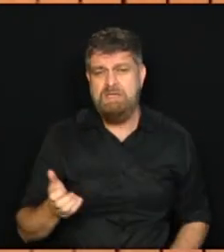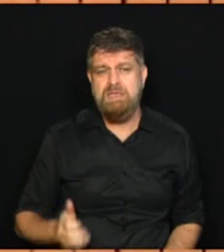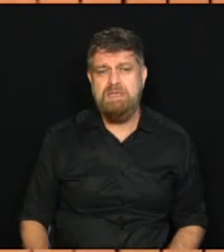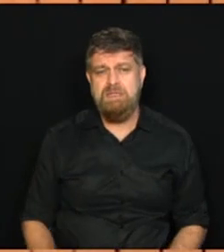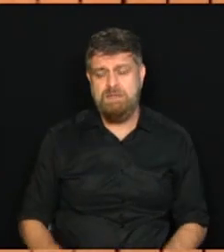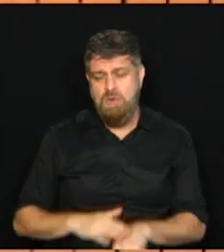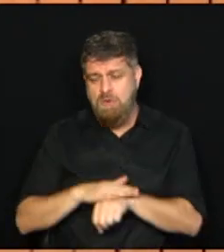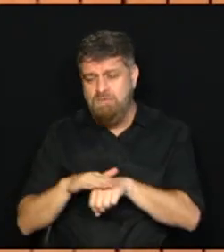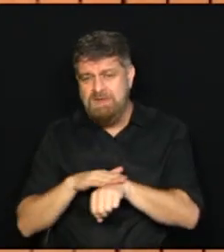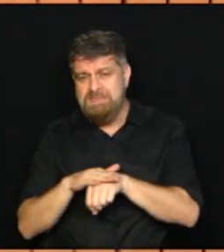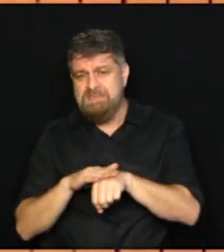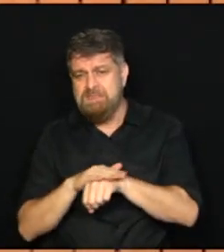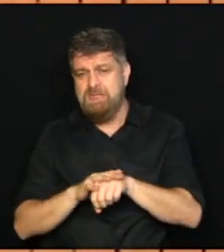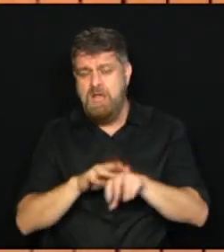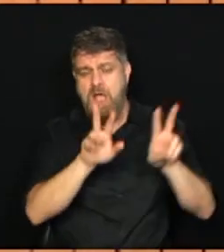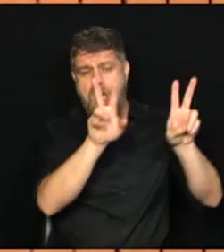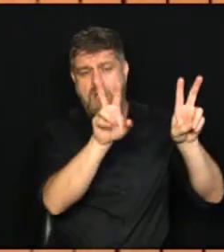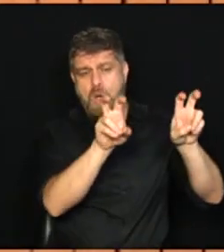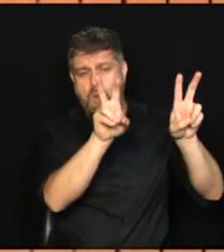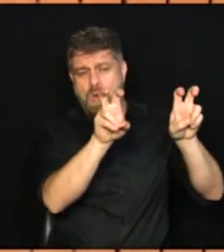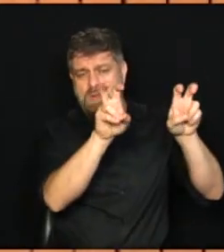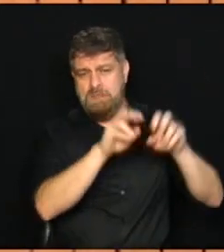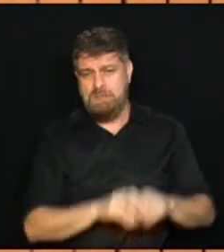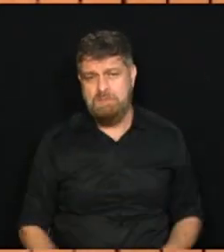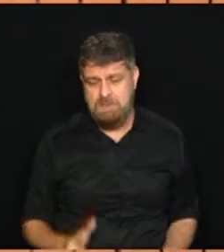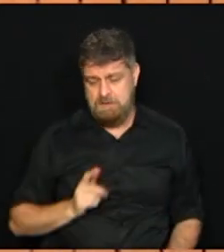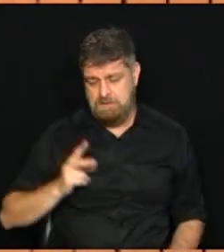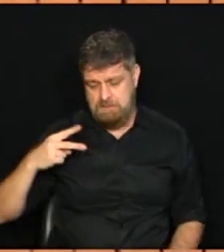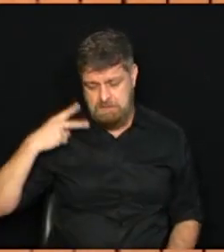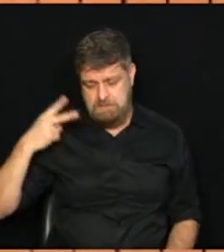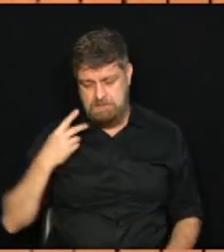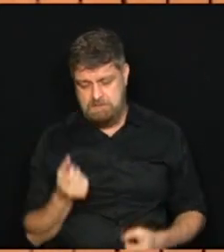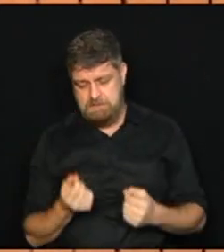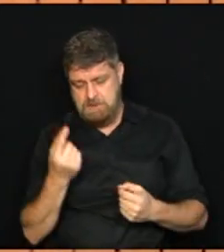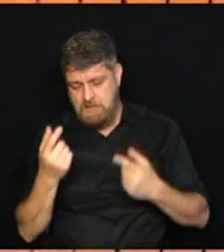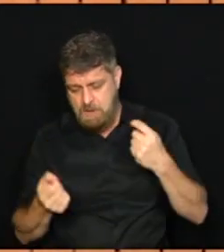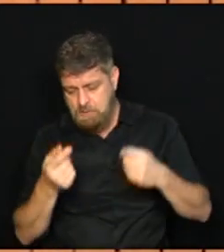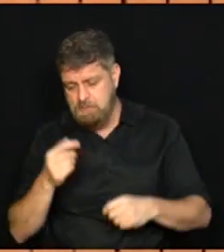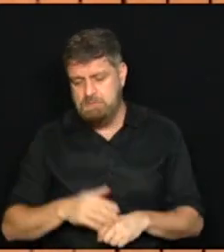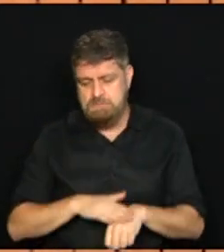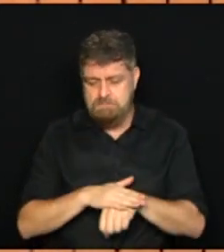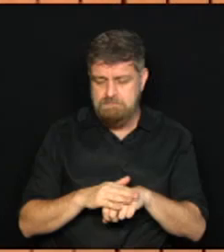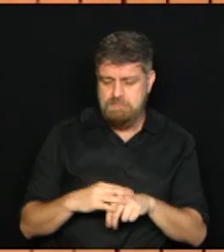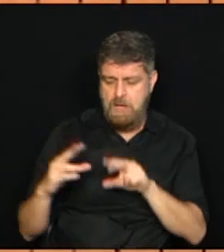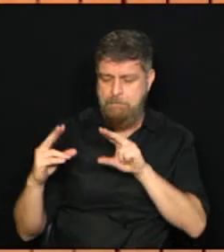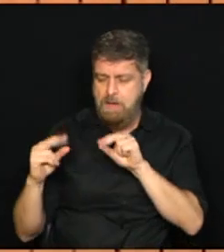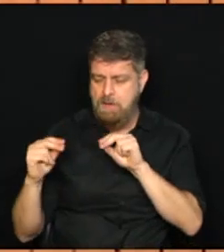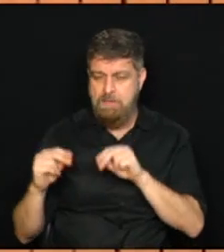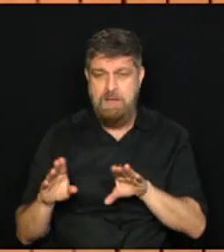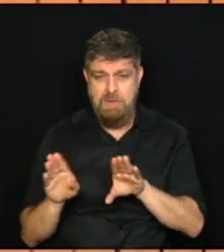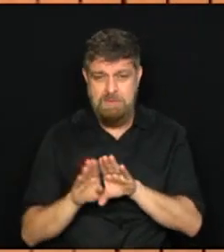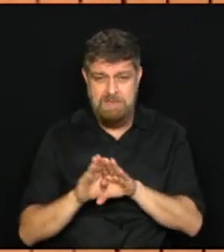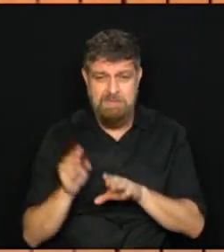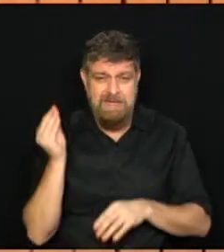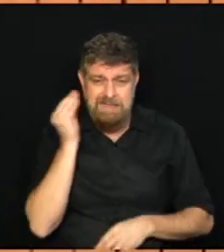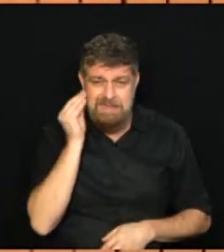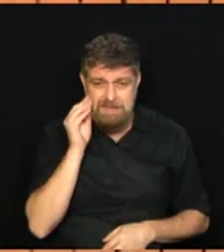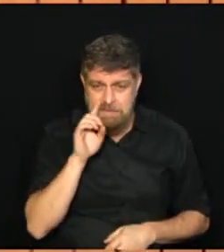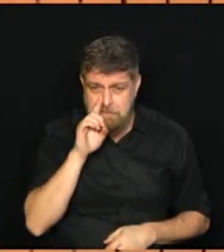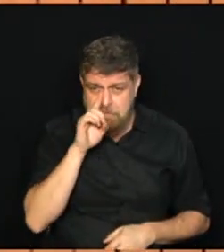abordagem sobre o tema, né, que alguns vereadores talvez queiram discutir, que seria a testagem. Pode ser assim, Andréia?